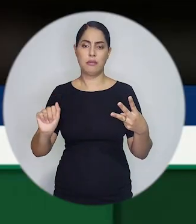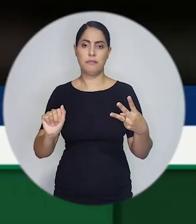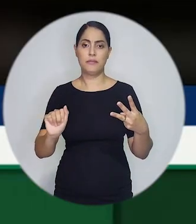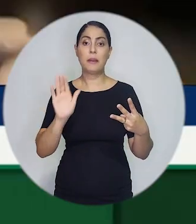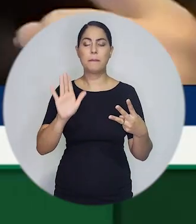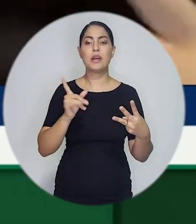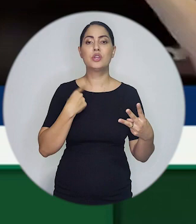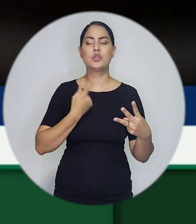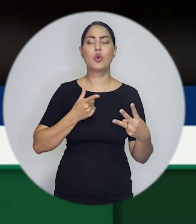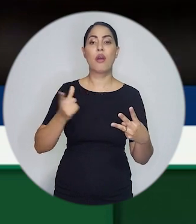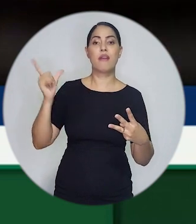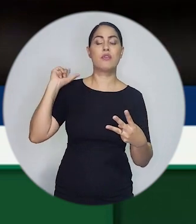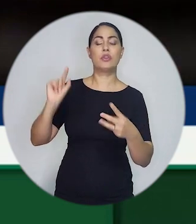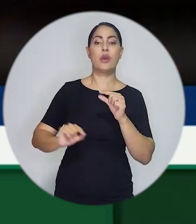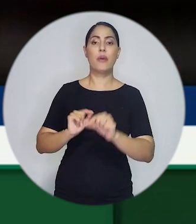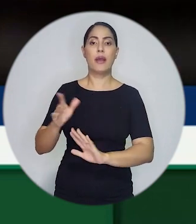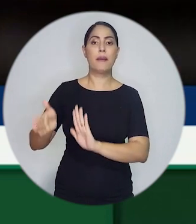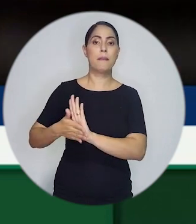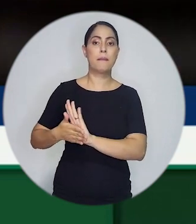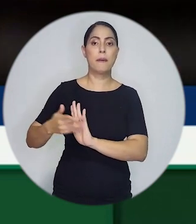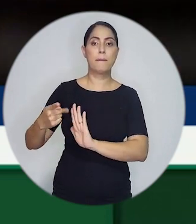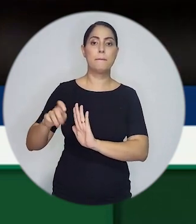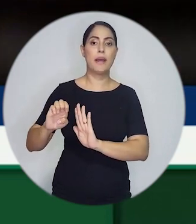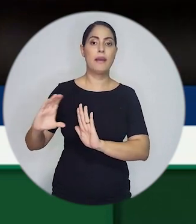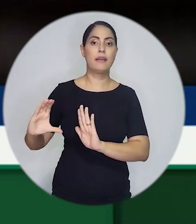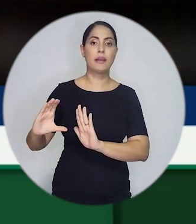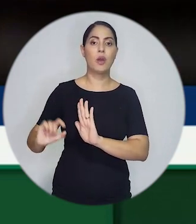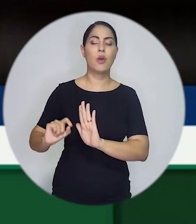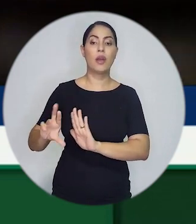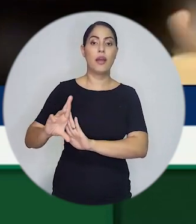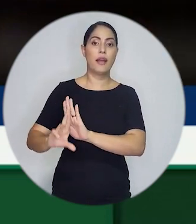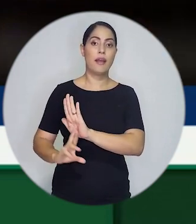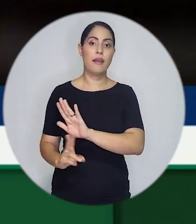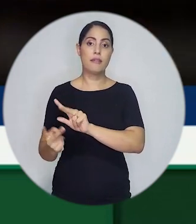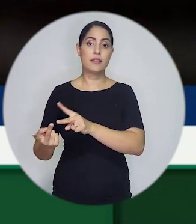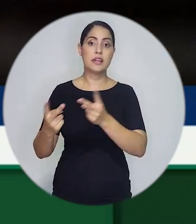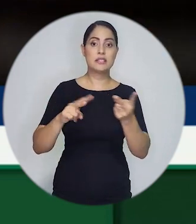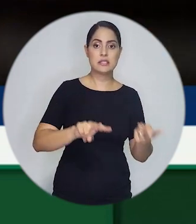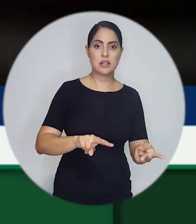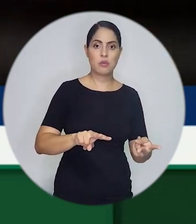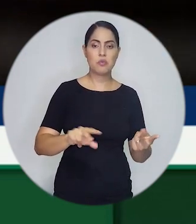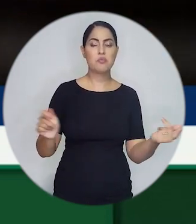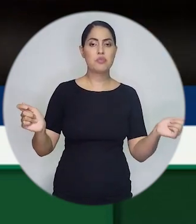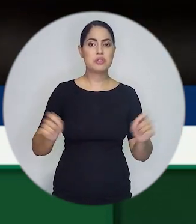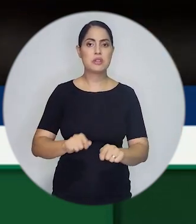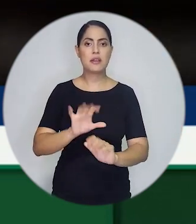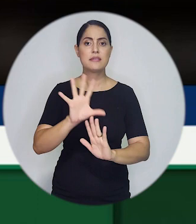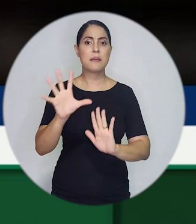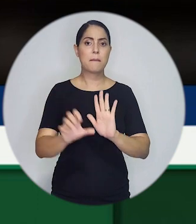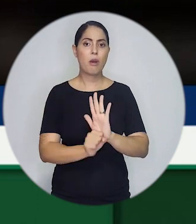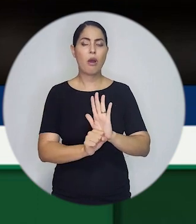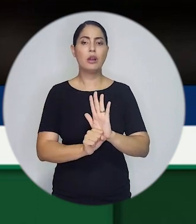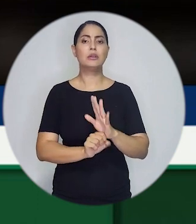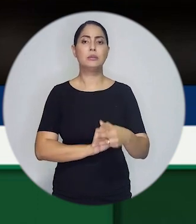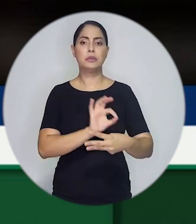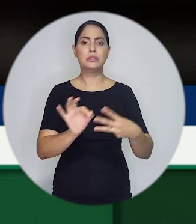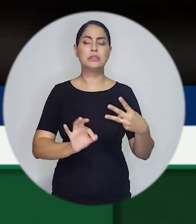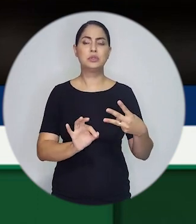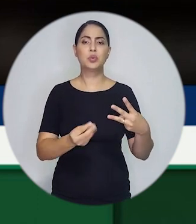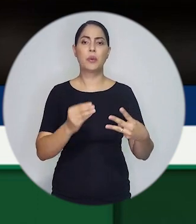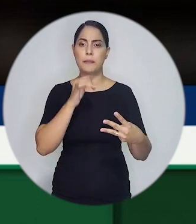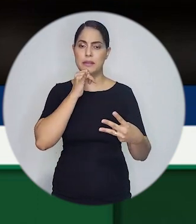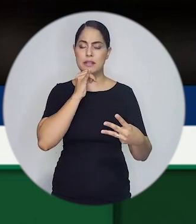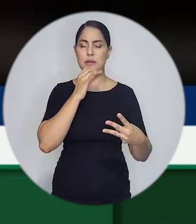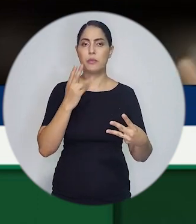poderíamos retomar aquilo que era a ideia inicial das PECs, no sentido de um regime de transição com uma alíquota